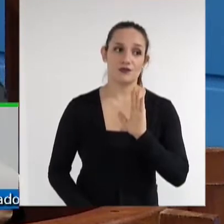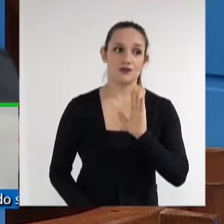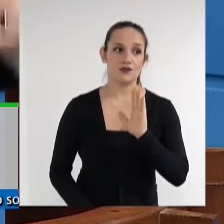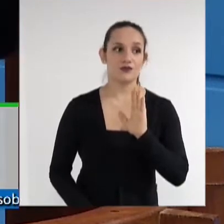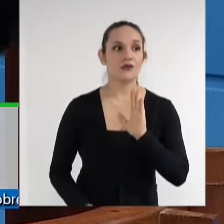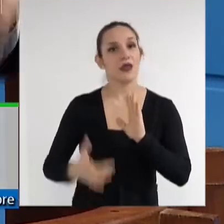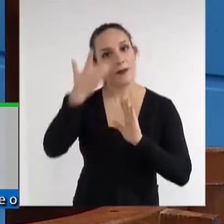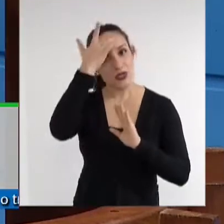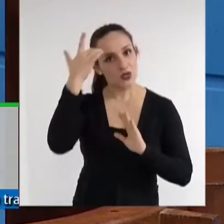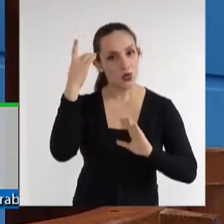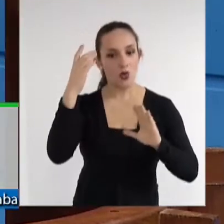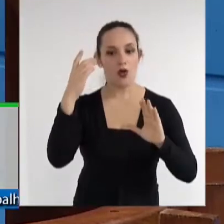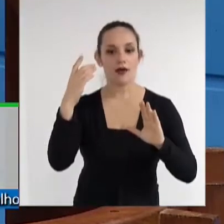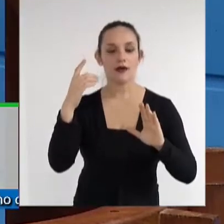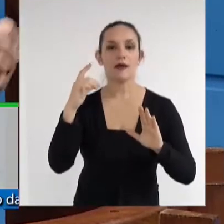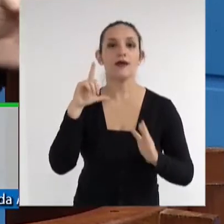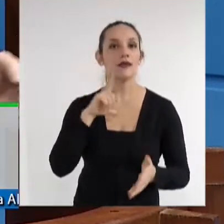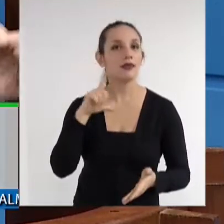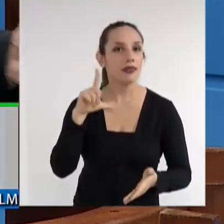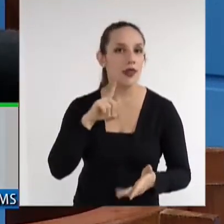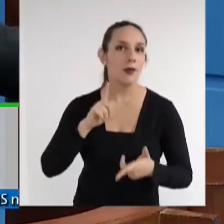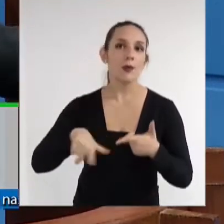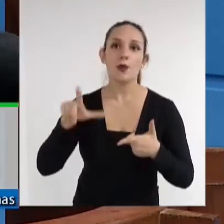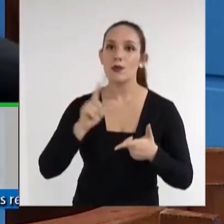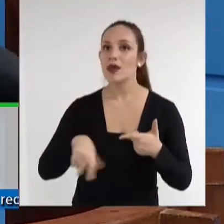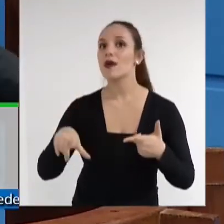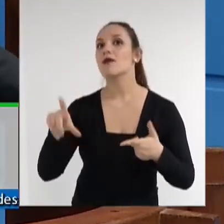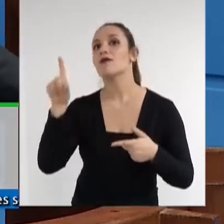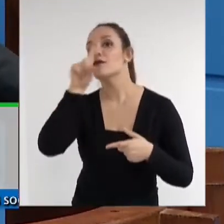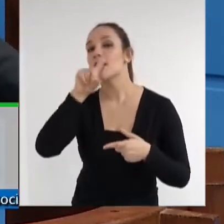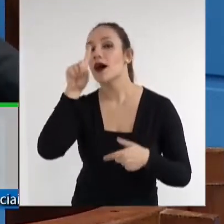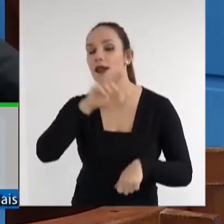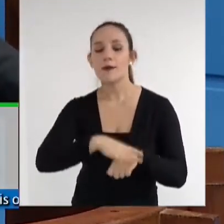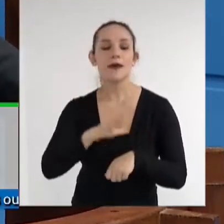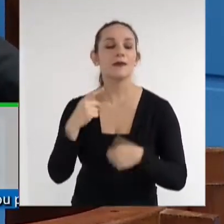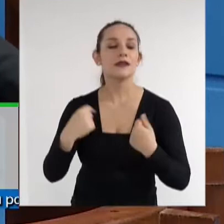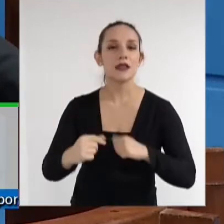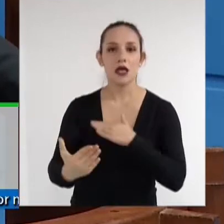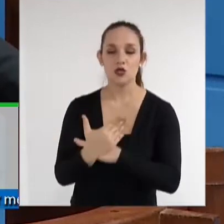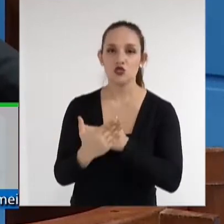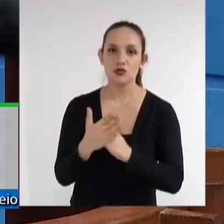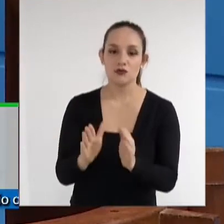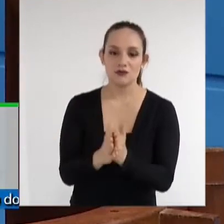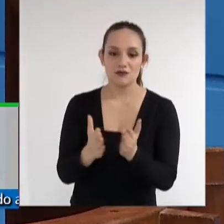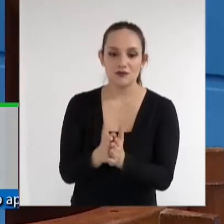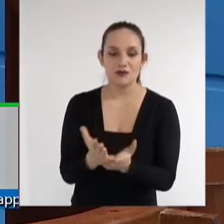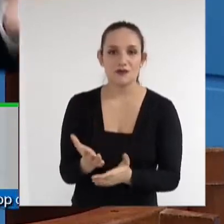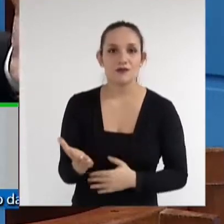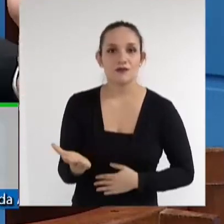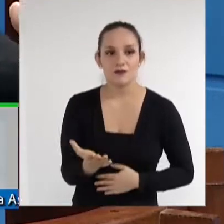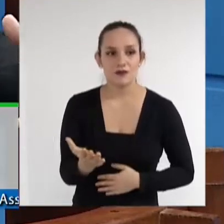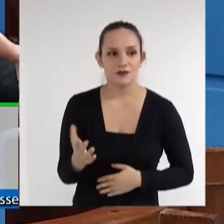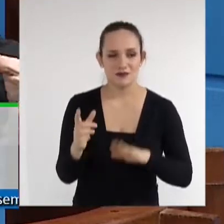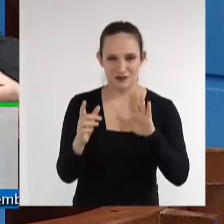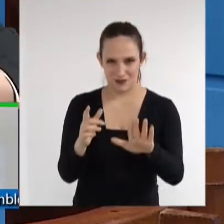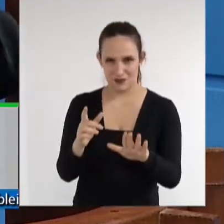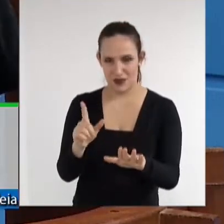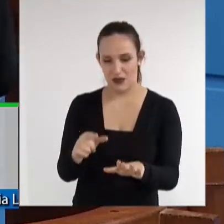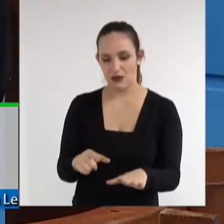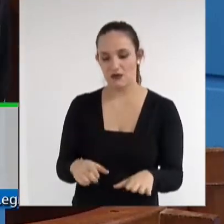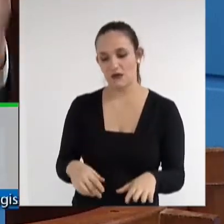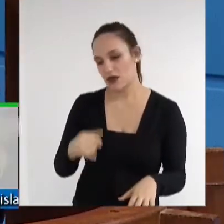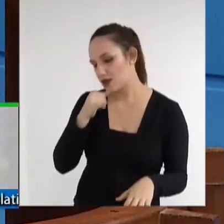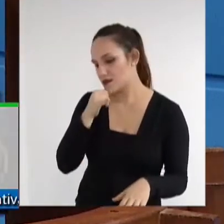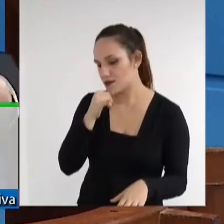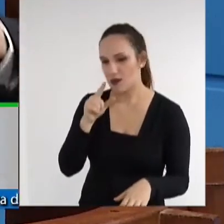daqueles cidadãos que vivem numa situação de vulnerabilidade social. Não é uma esmola, não